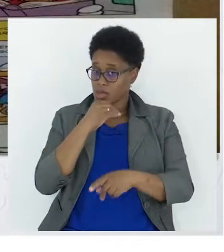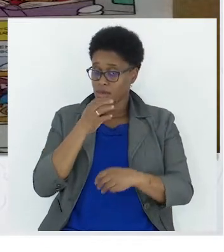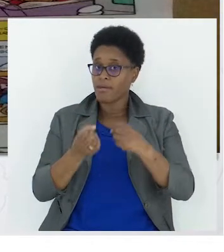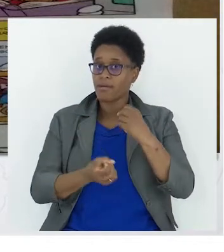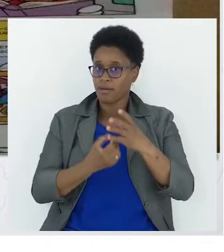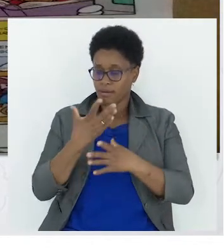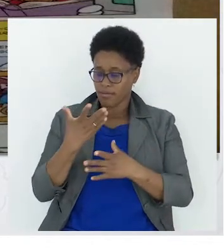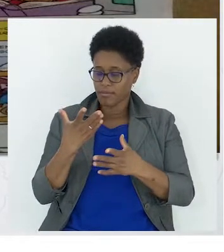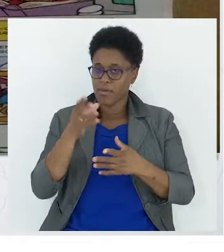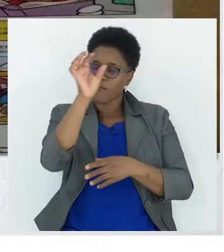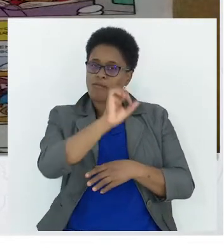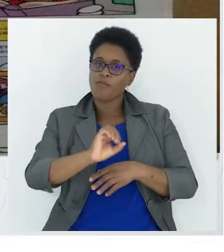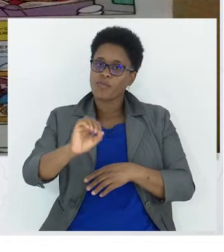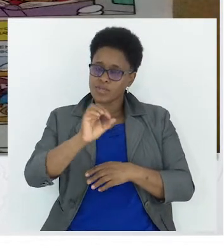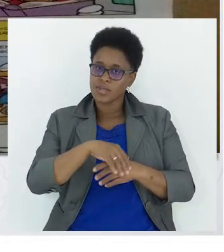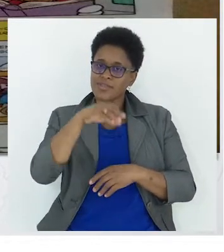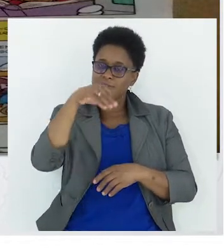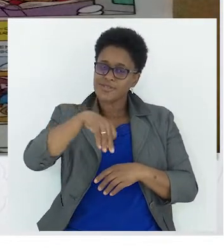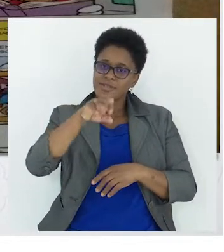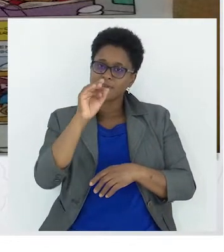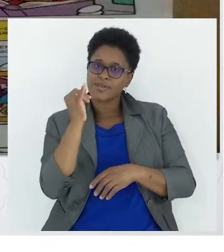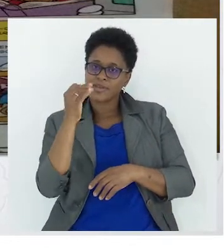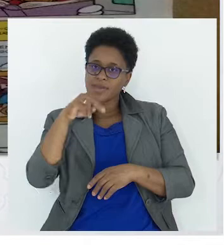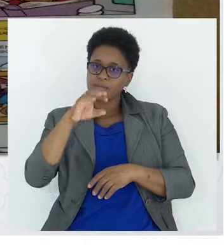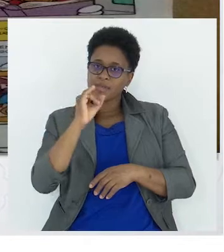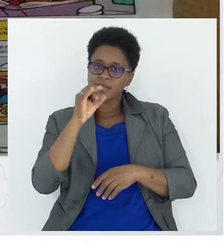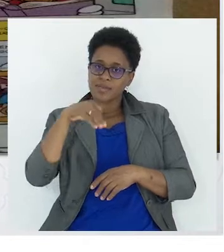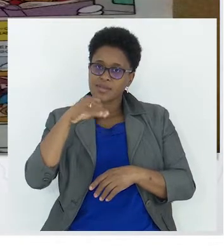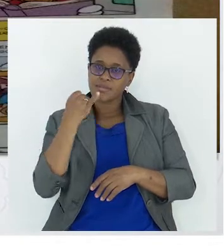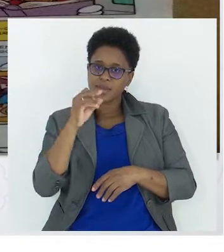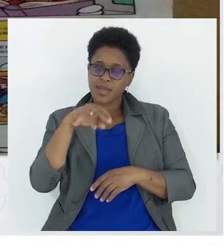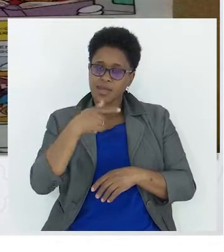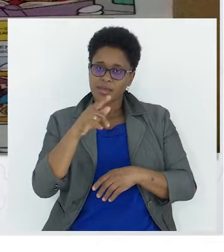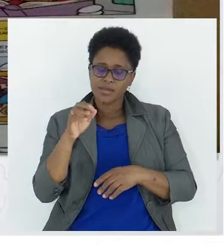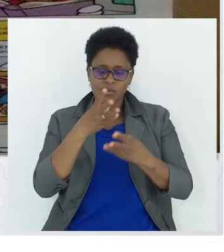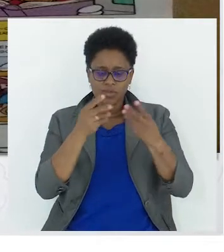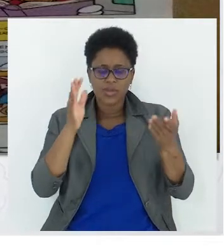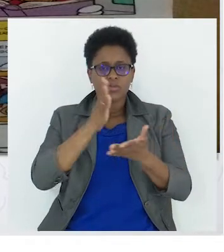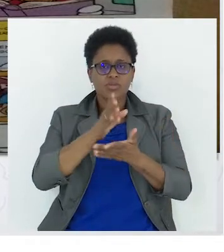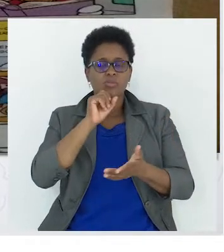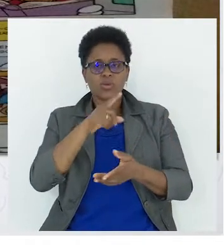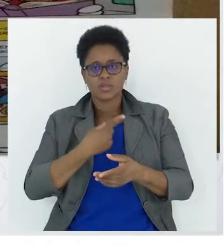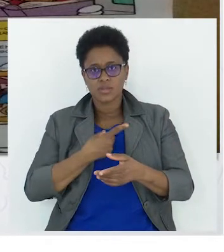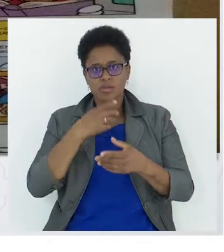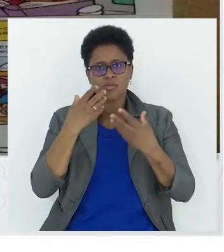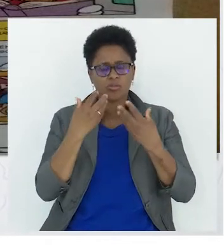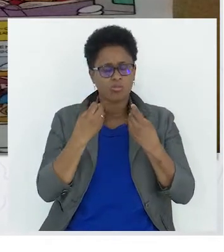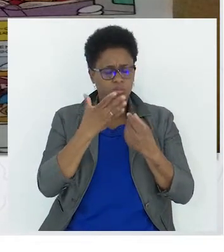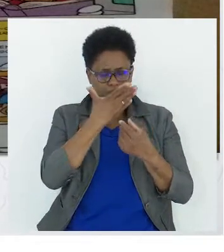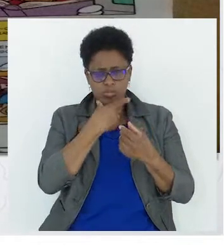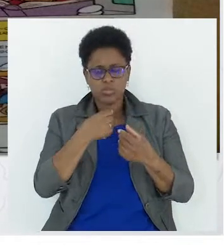inventar, vocês principiantes. O resultado só pode ser uns belos roncos